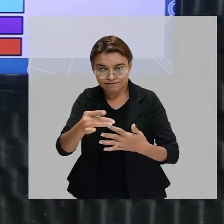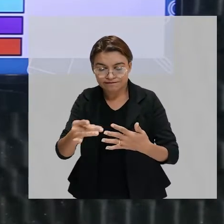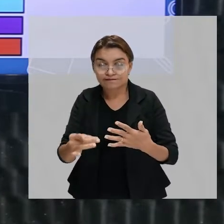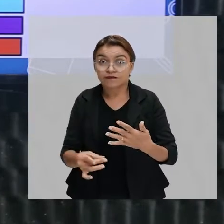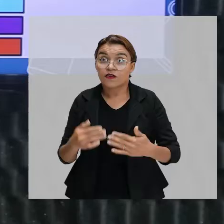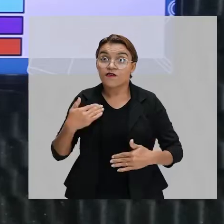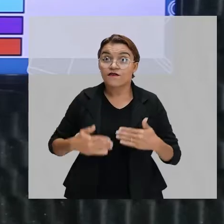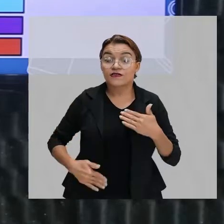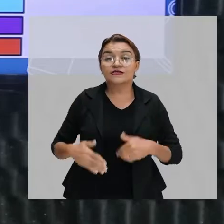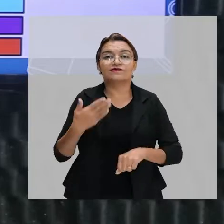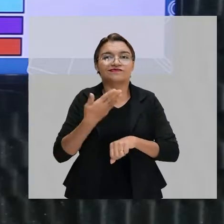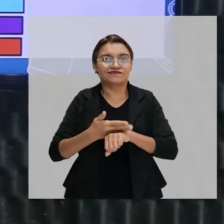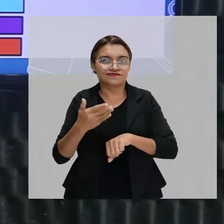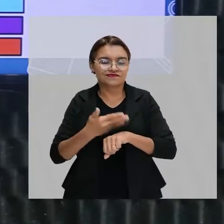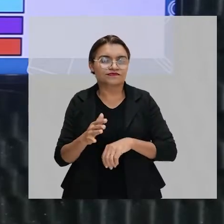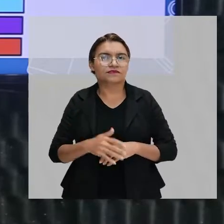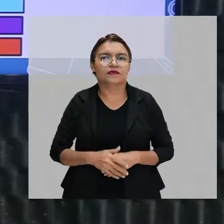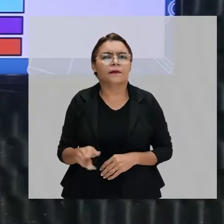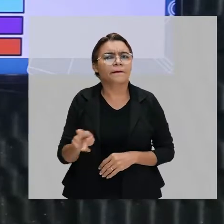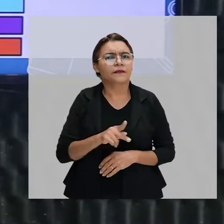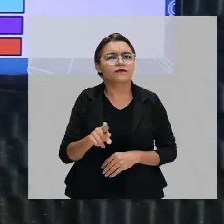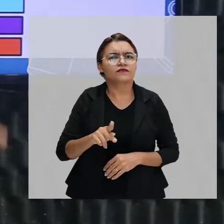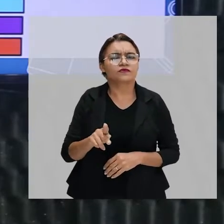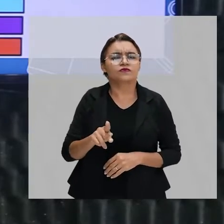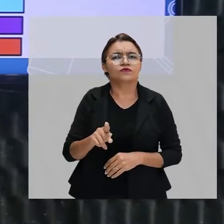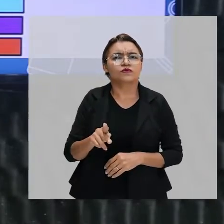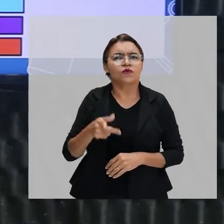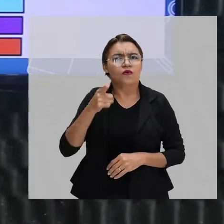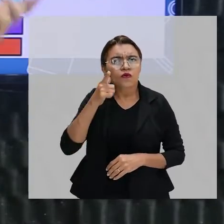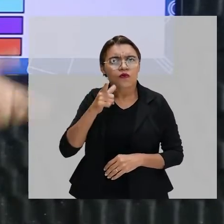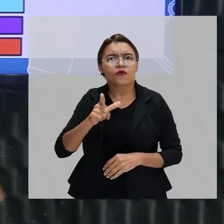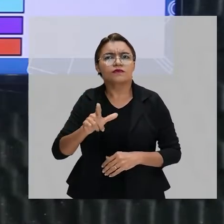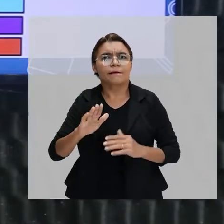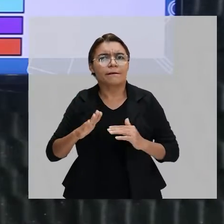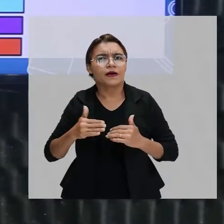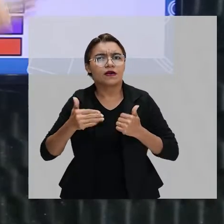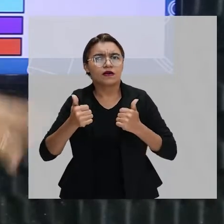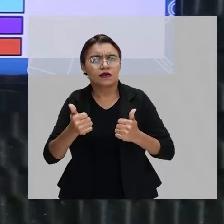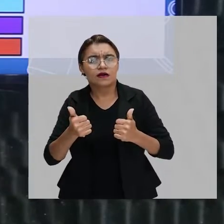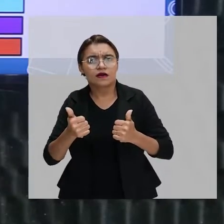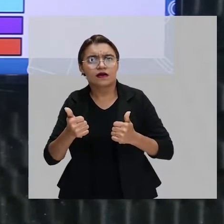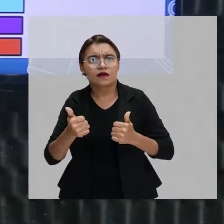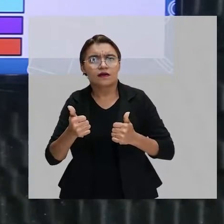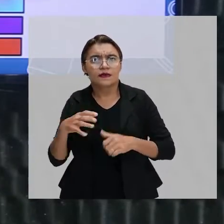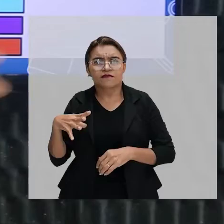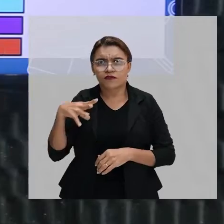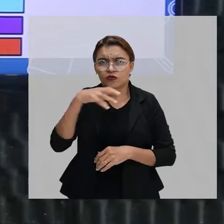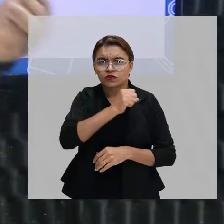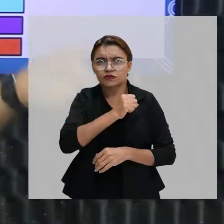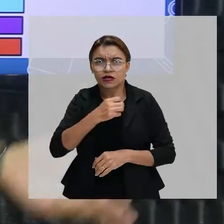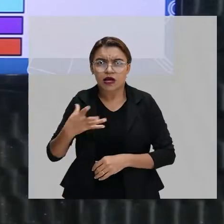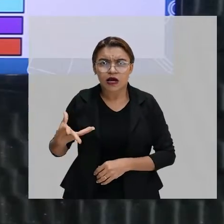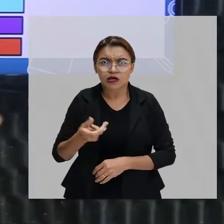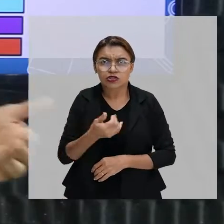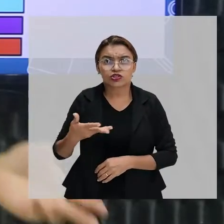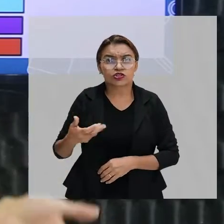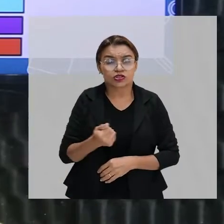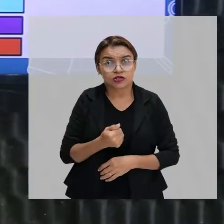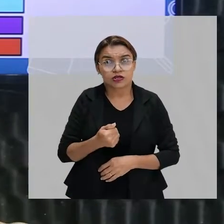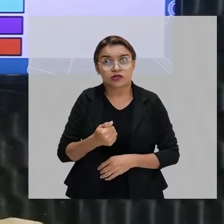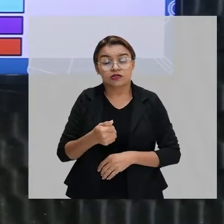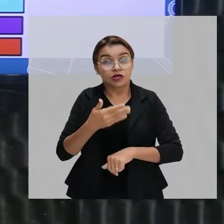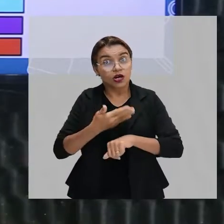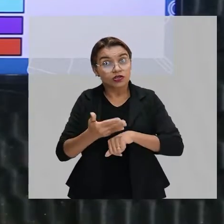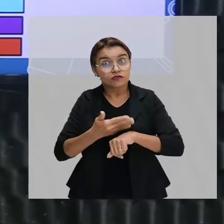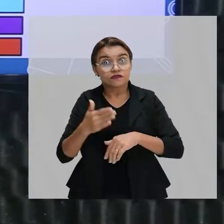o professor consigo melhorar a minha velocidade a minha agilidade como uma atividade física